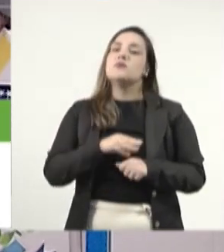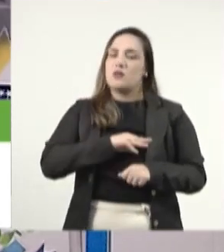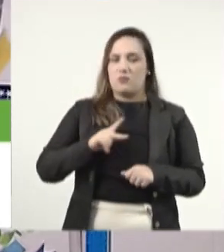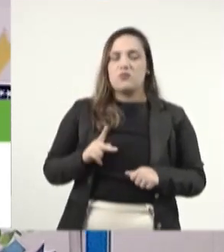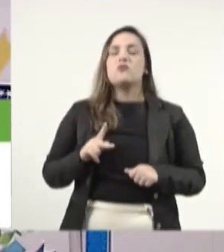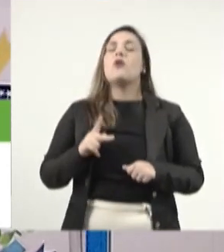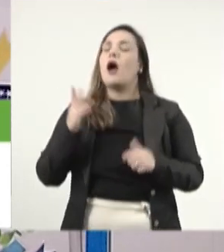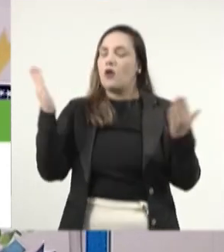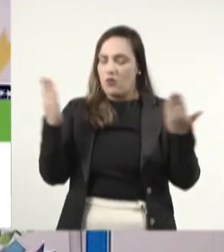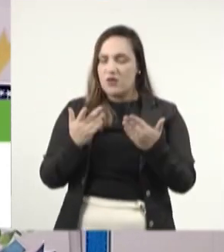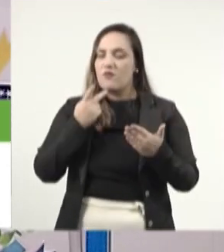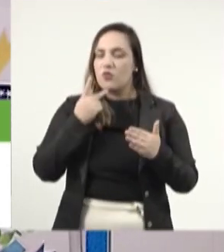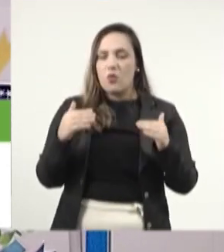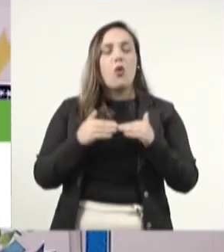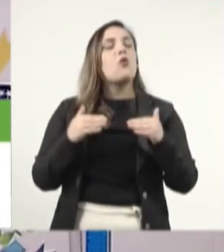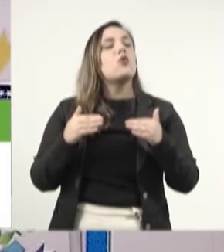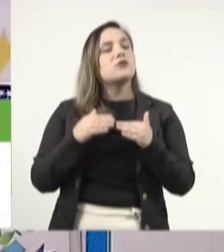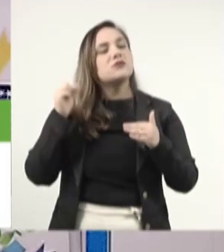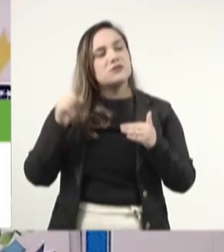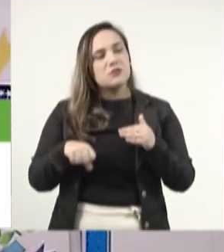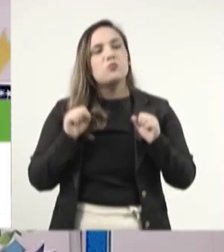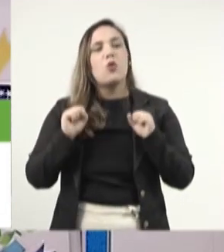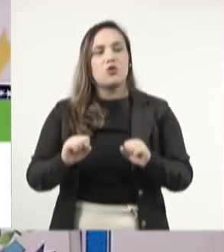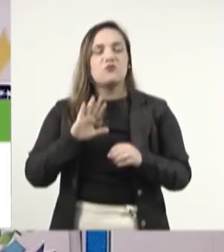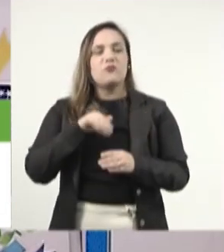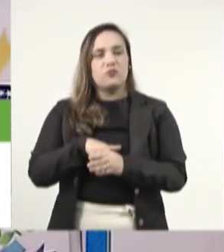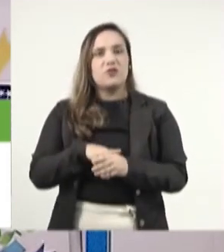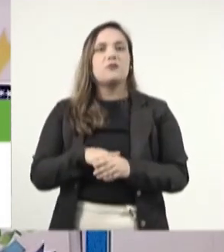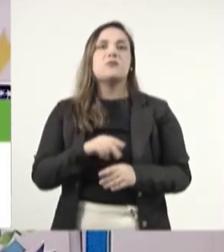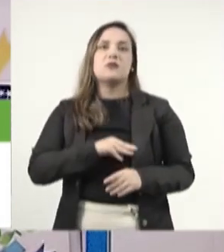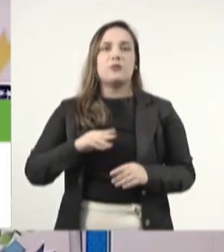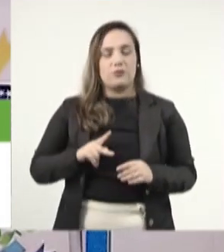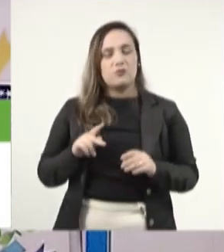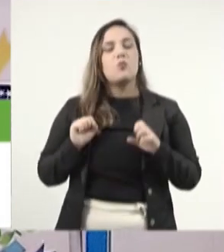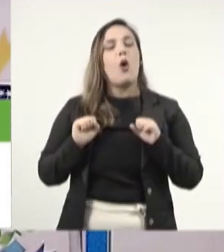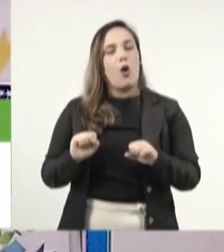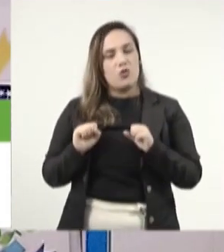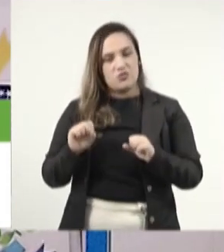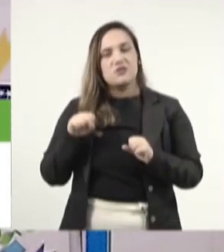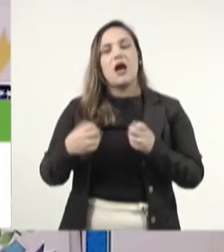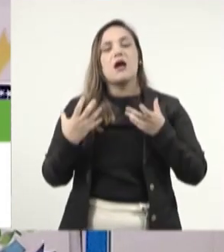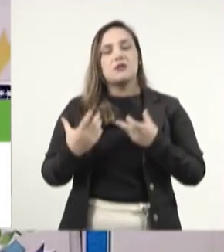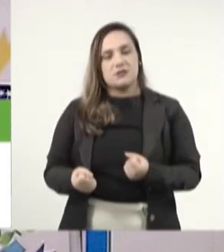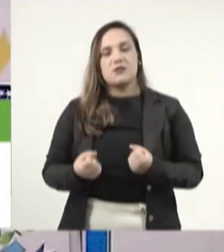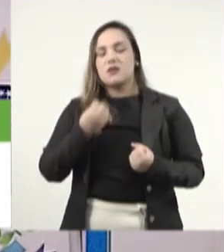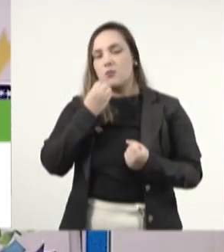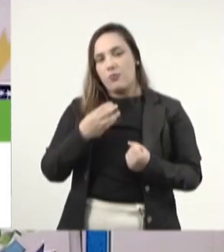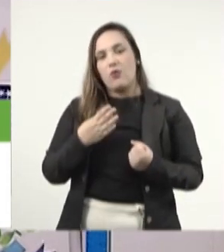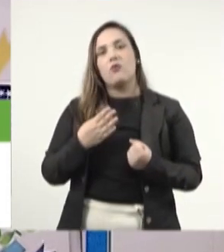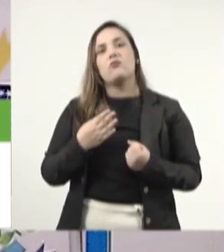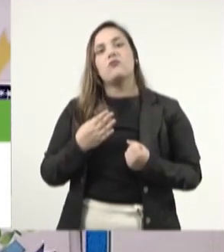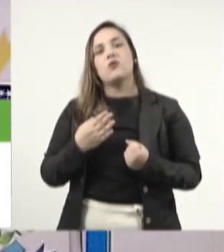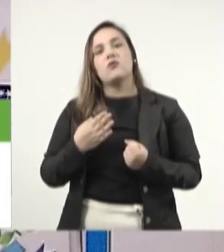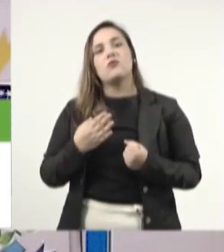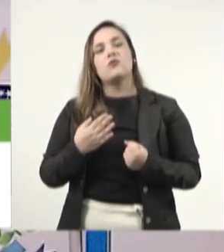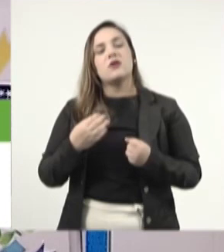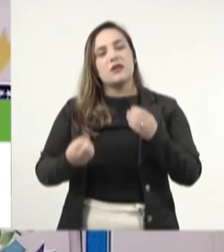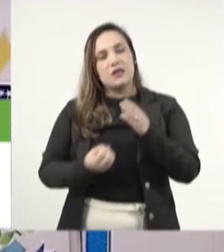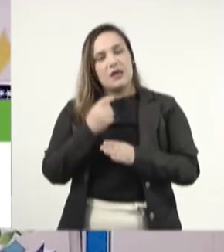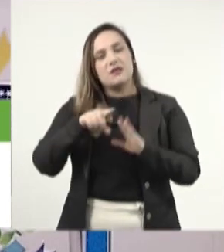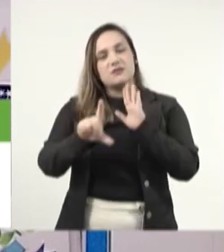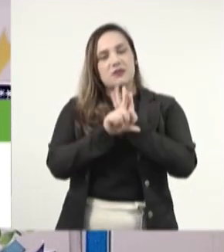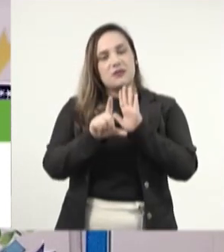anuência para que o texto seja votado, aprovado e que o Ministério Público Estadual vê com bons olhos a criação dessa